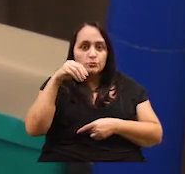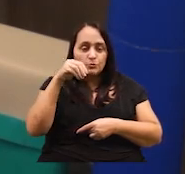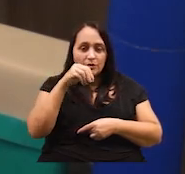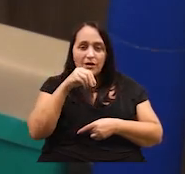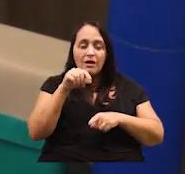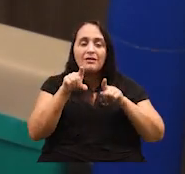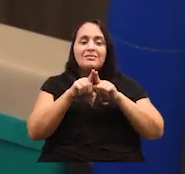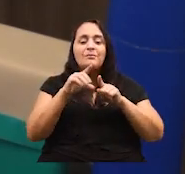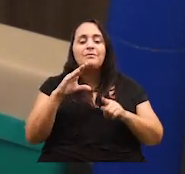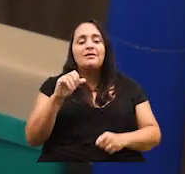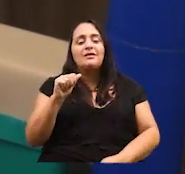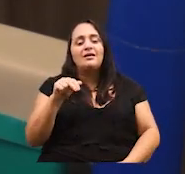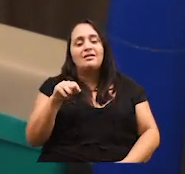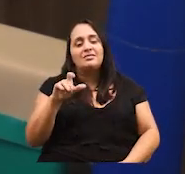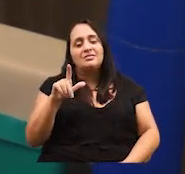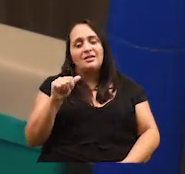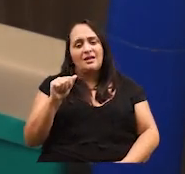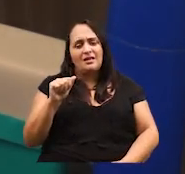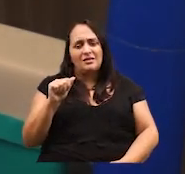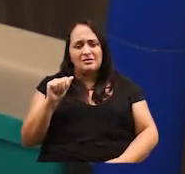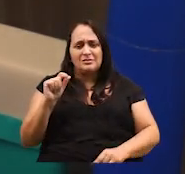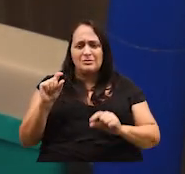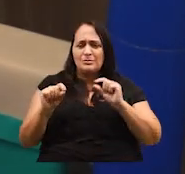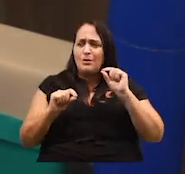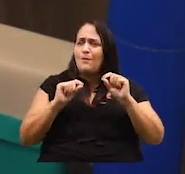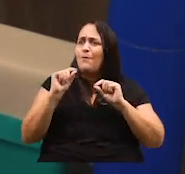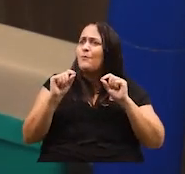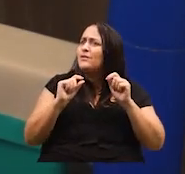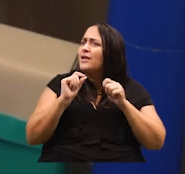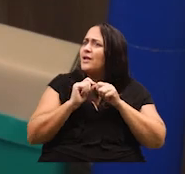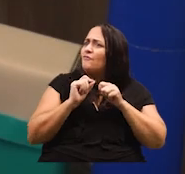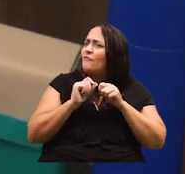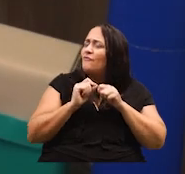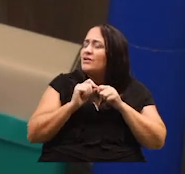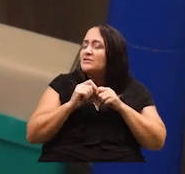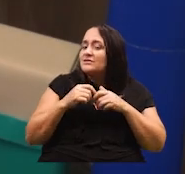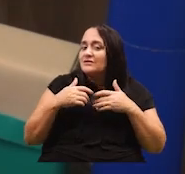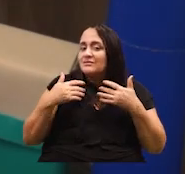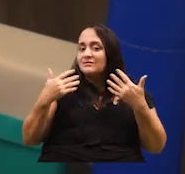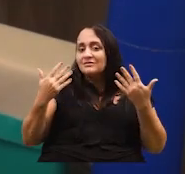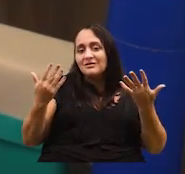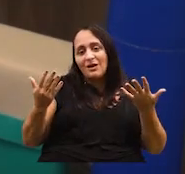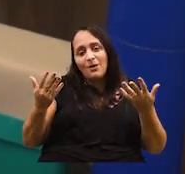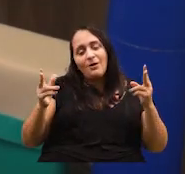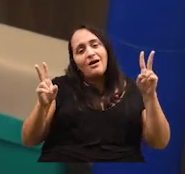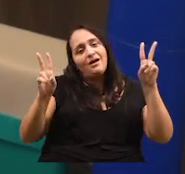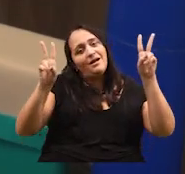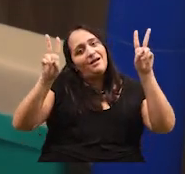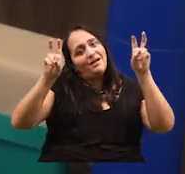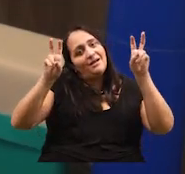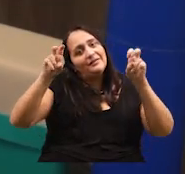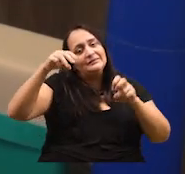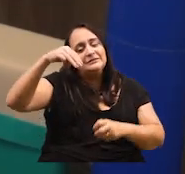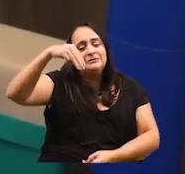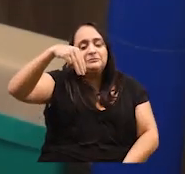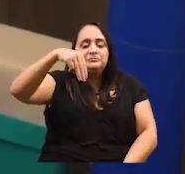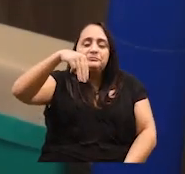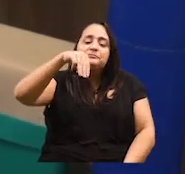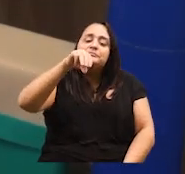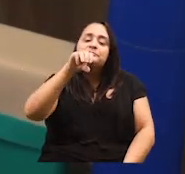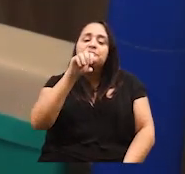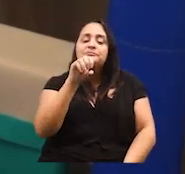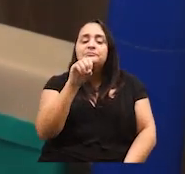é justamente o que é que eu vou fazer com esses ingredientes. E ele vai me dizer passo